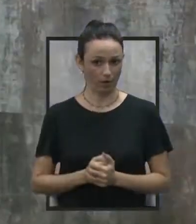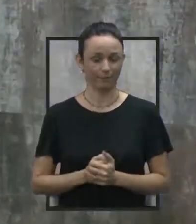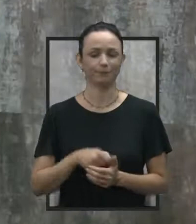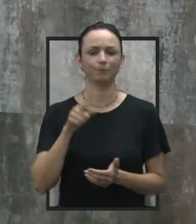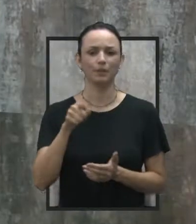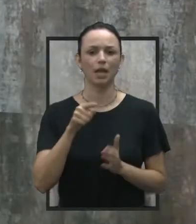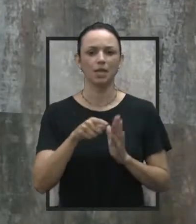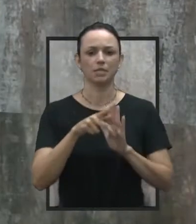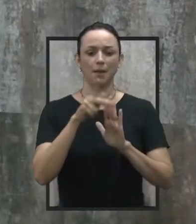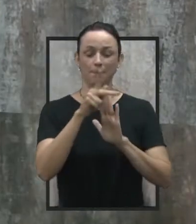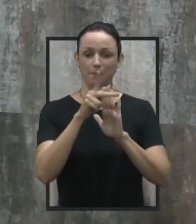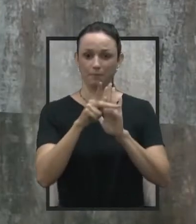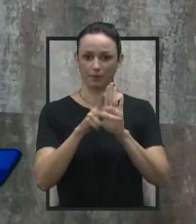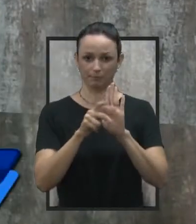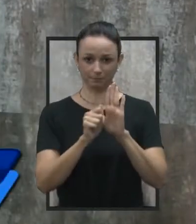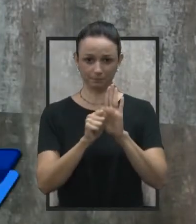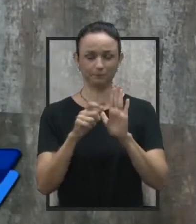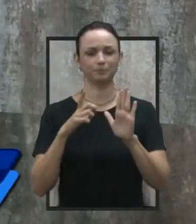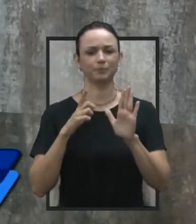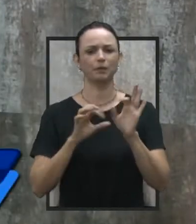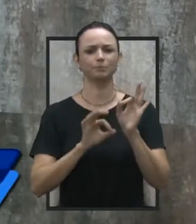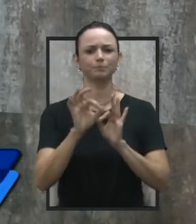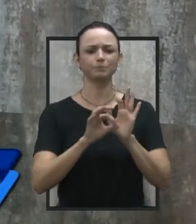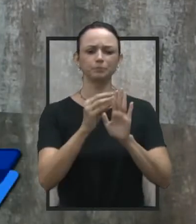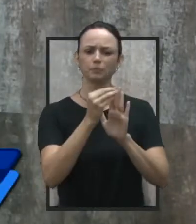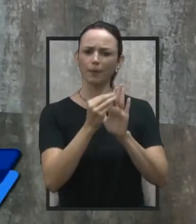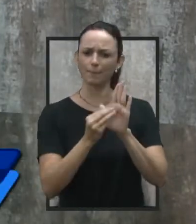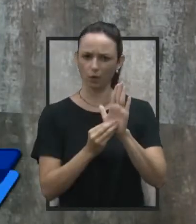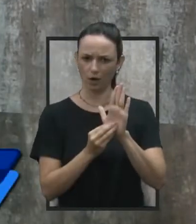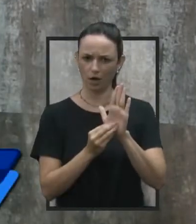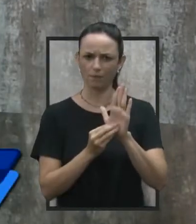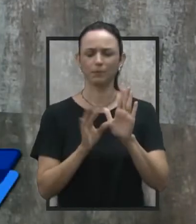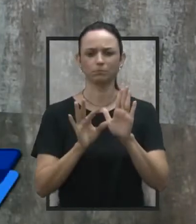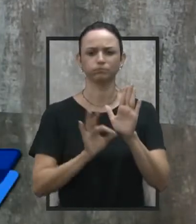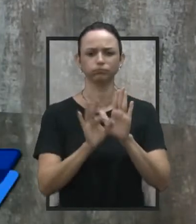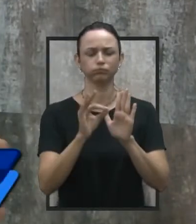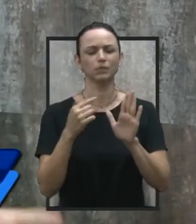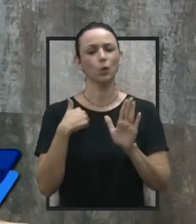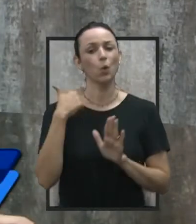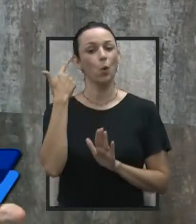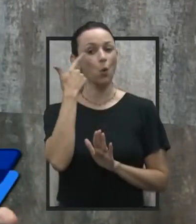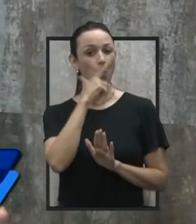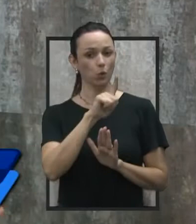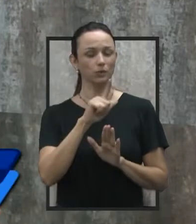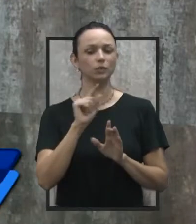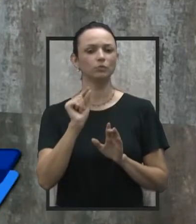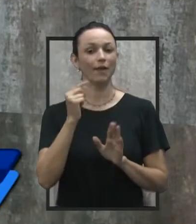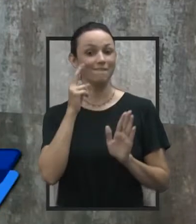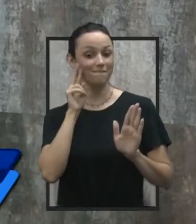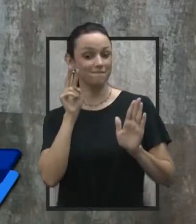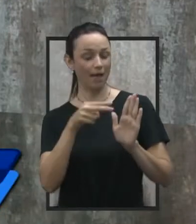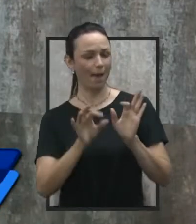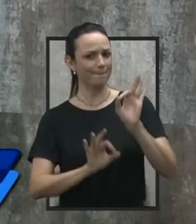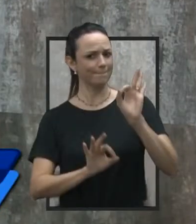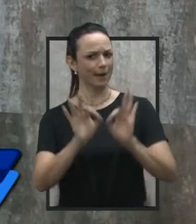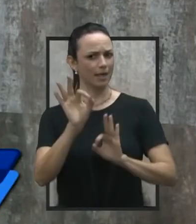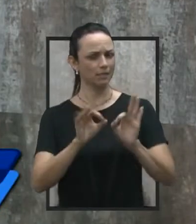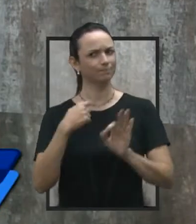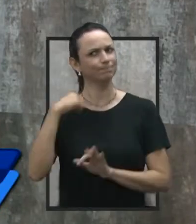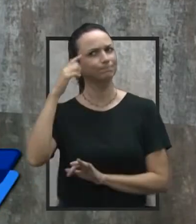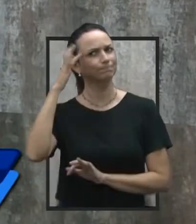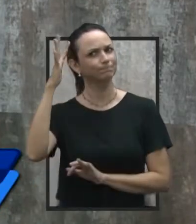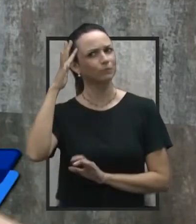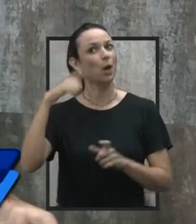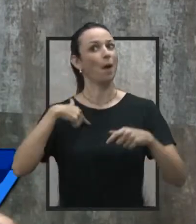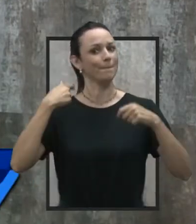O plano plurianual, quando ele estabelece esses programas, então eu também consigo, com base nesse planejamento, imaginar